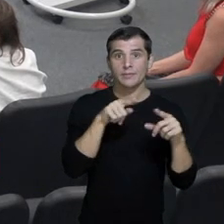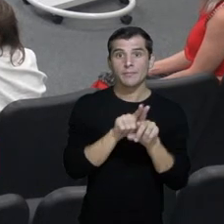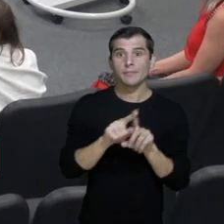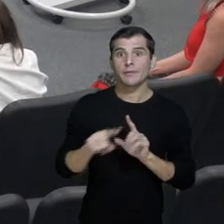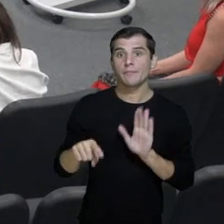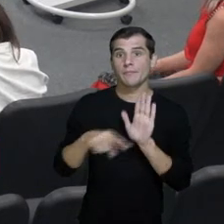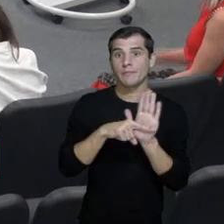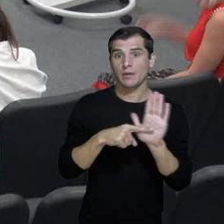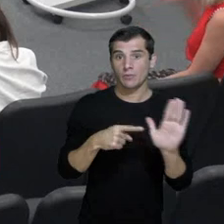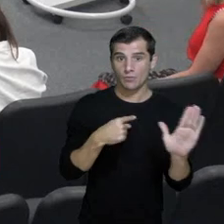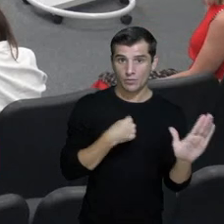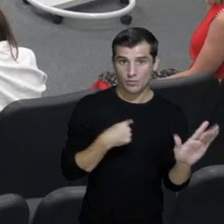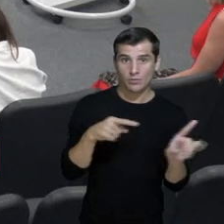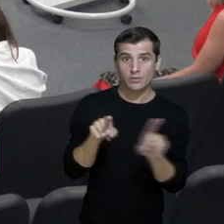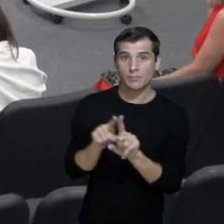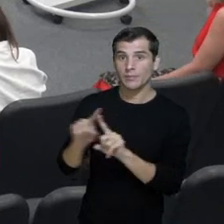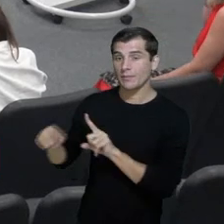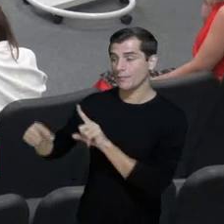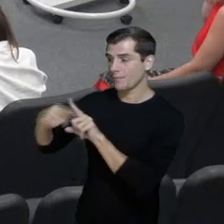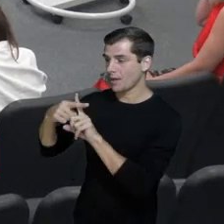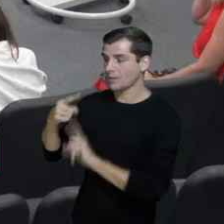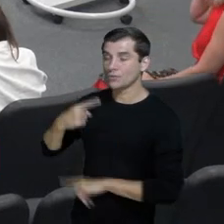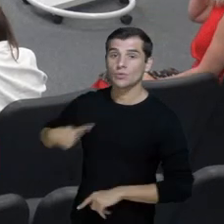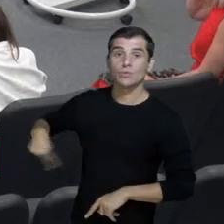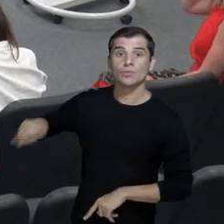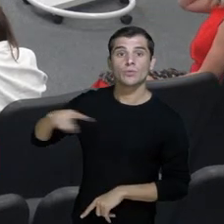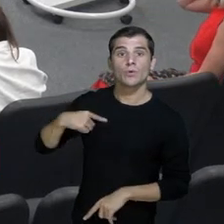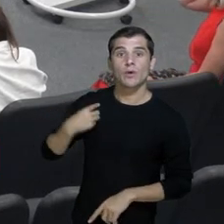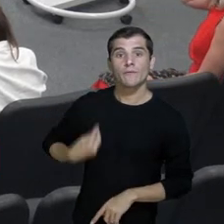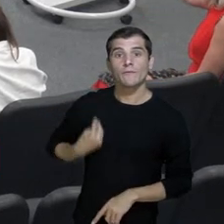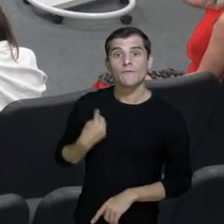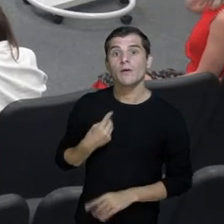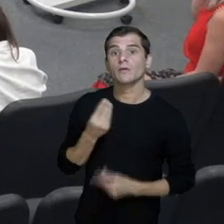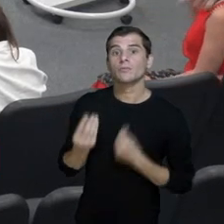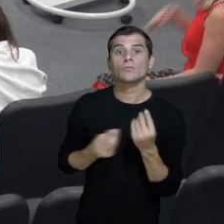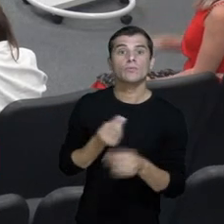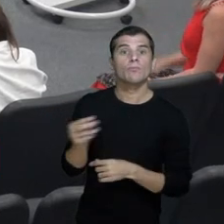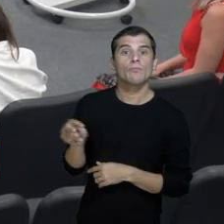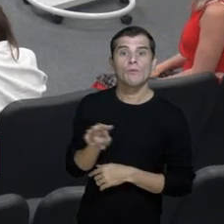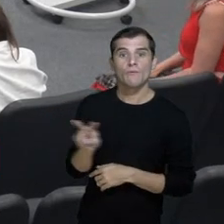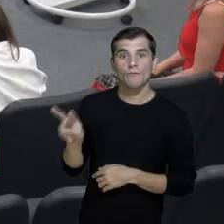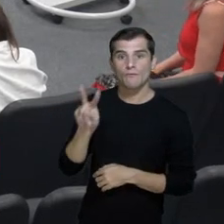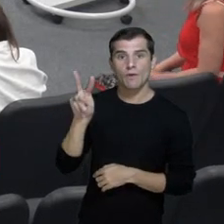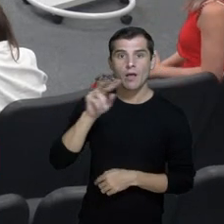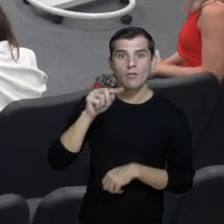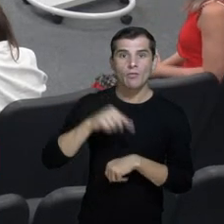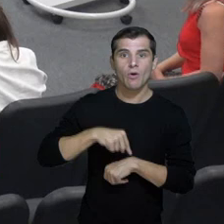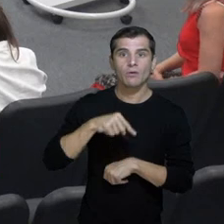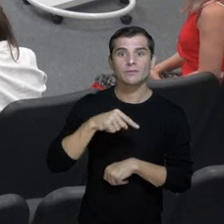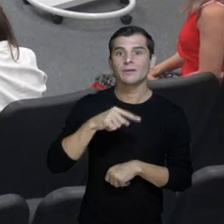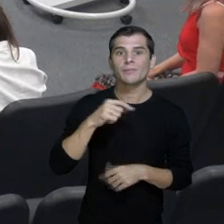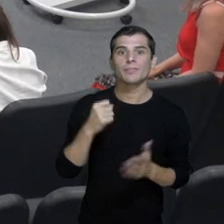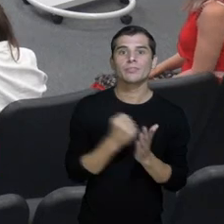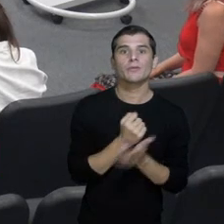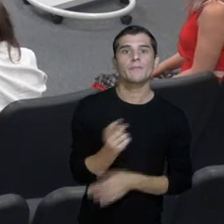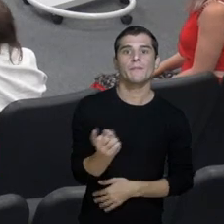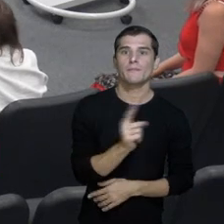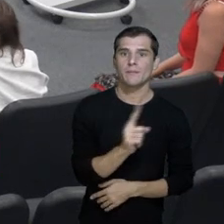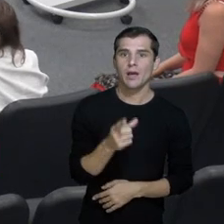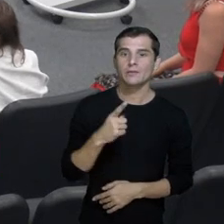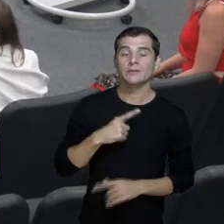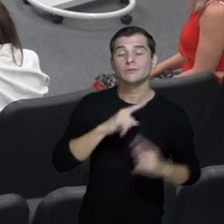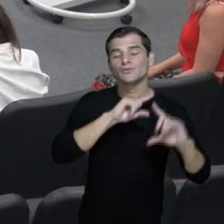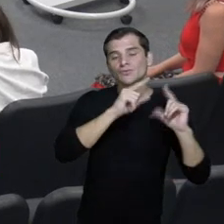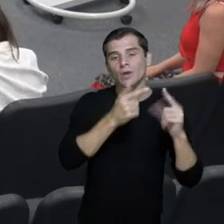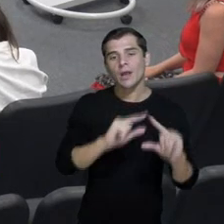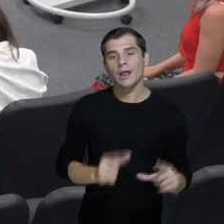nós então para trabalhar isso com os valores atemporais que que eles permeiam todas as gerações